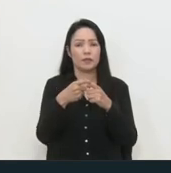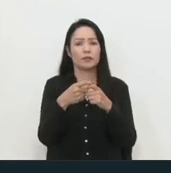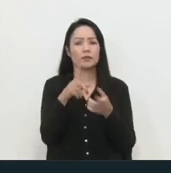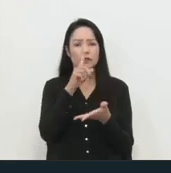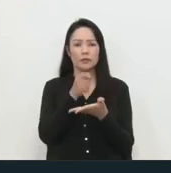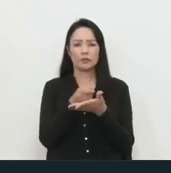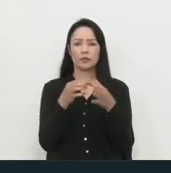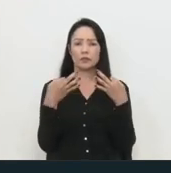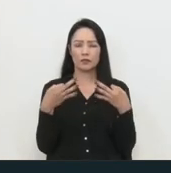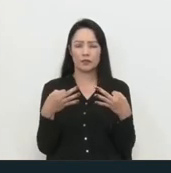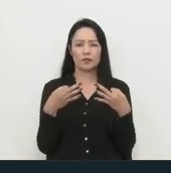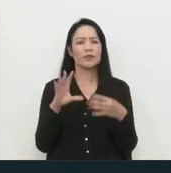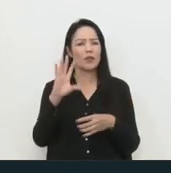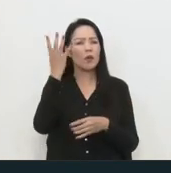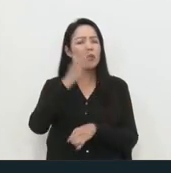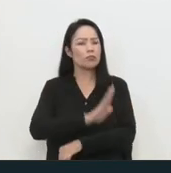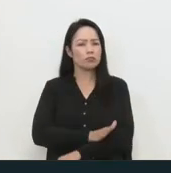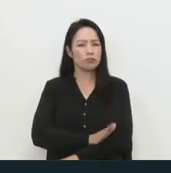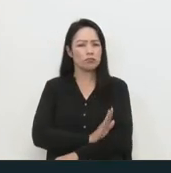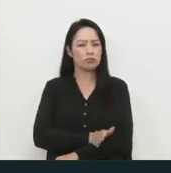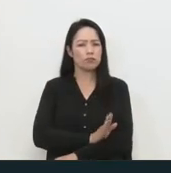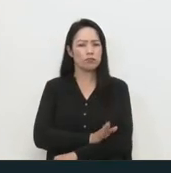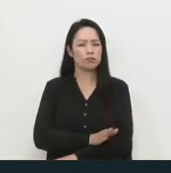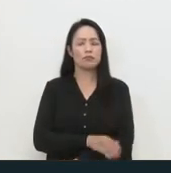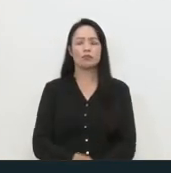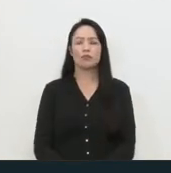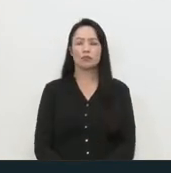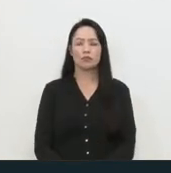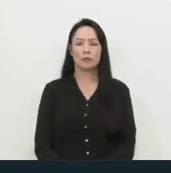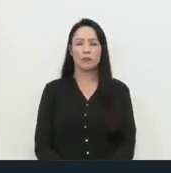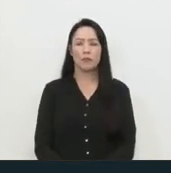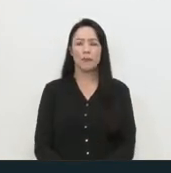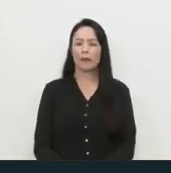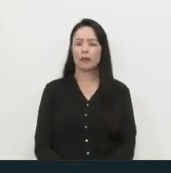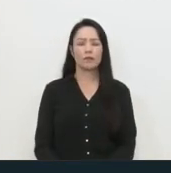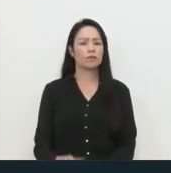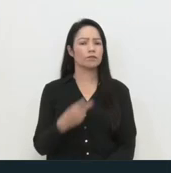um caso de racismo não podemos